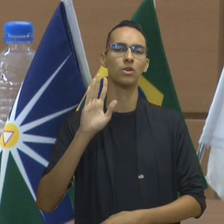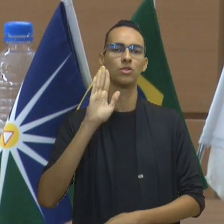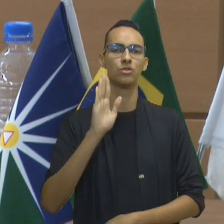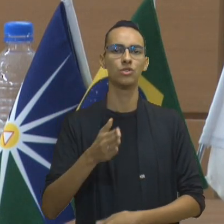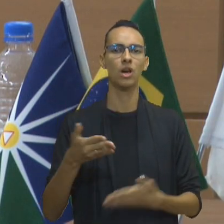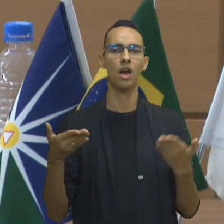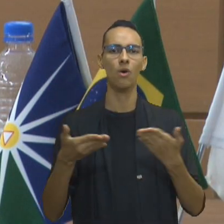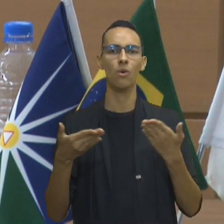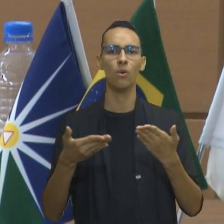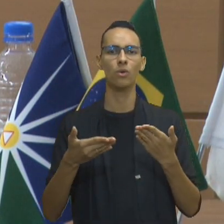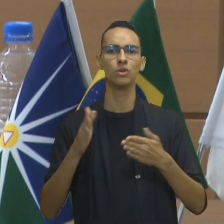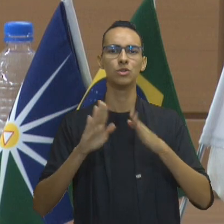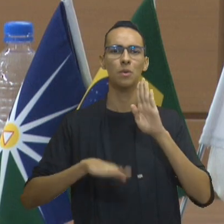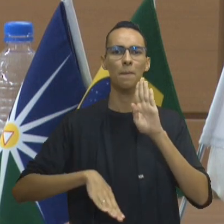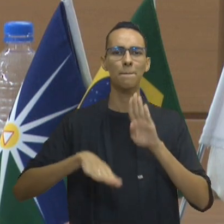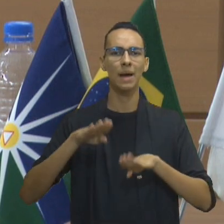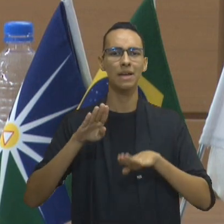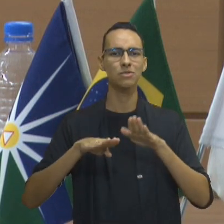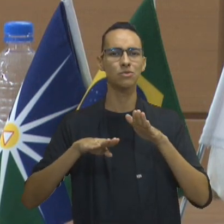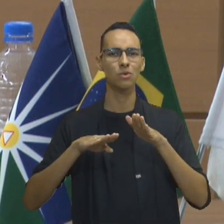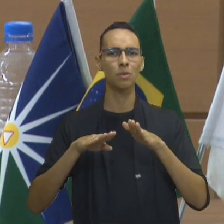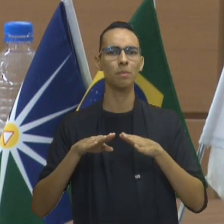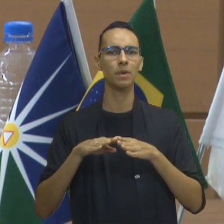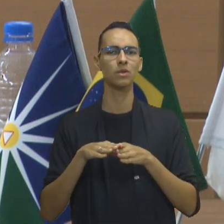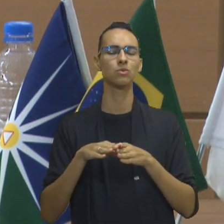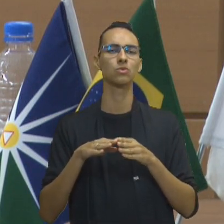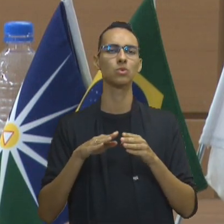equivaleria hoje a aproximadamente